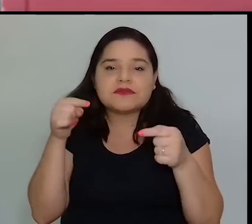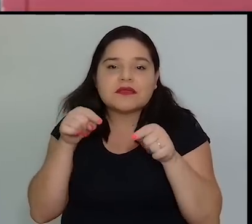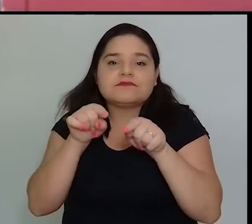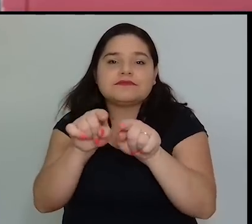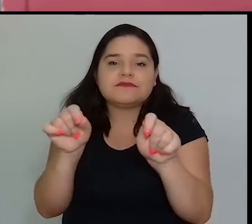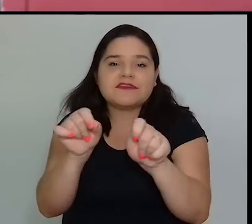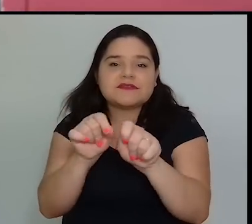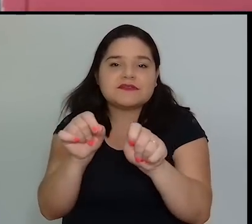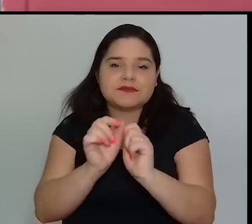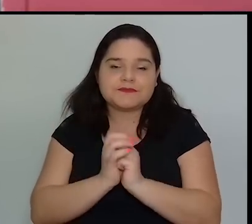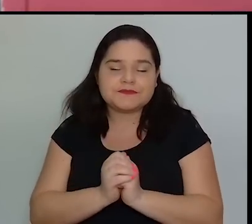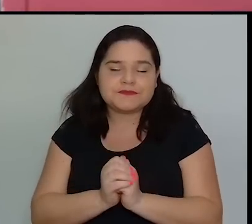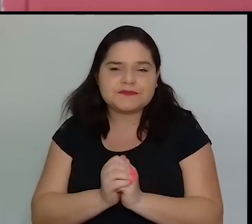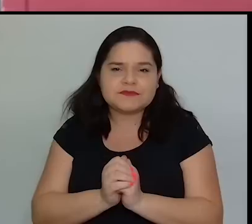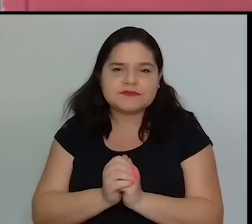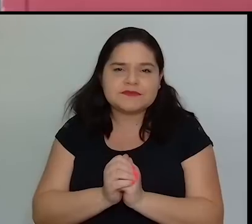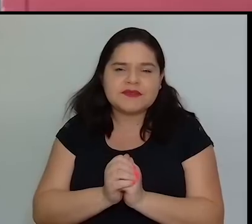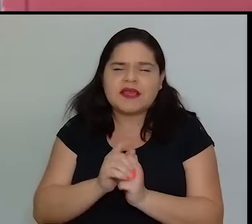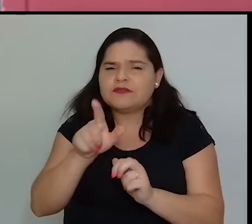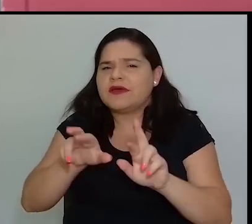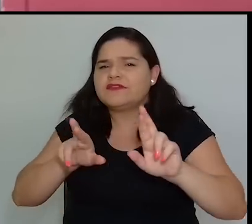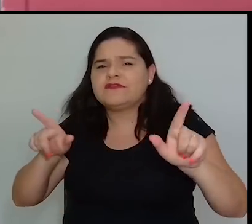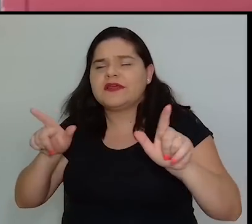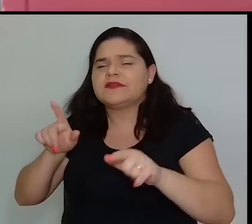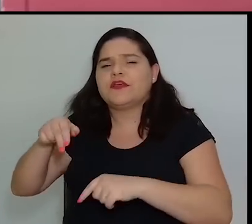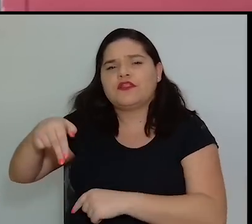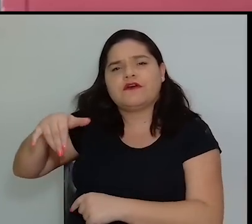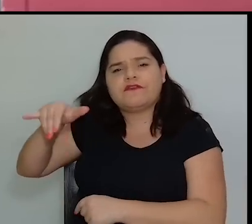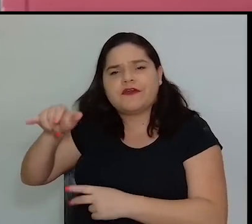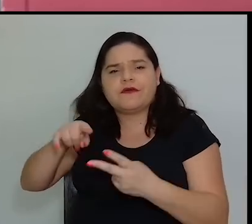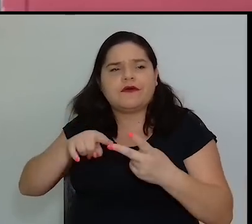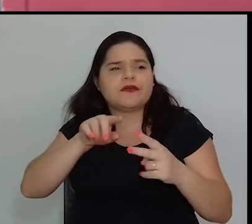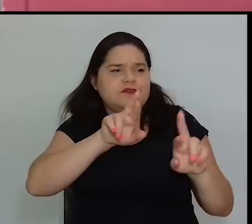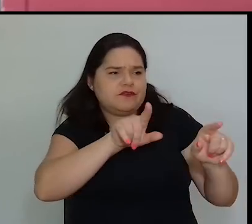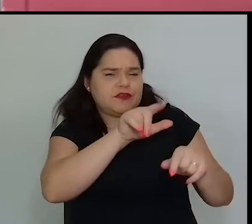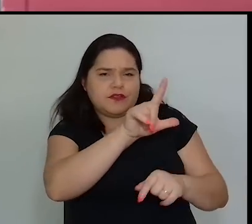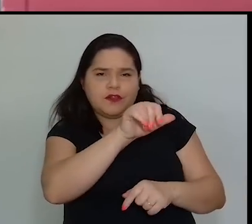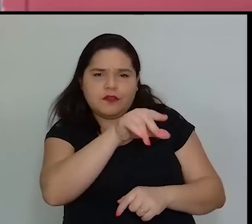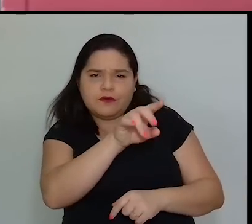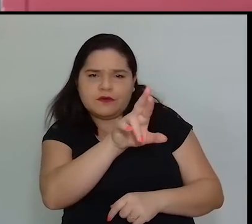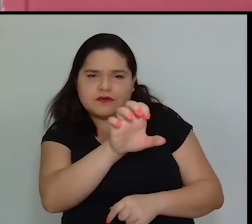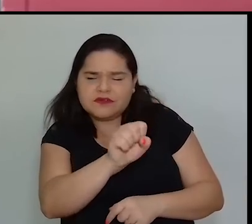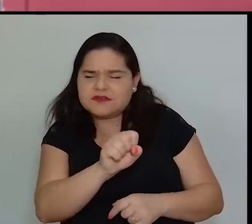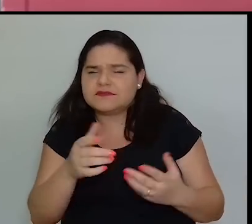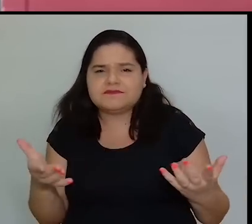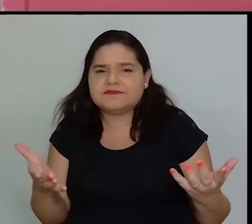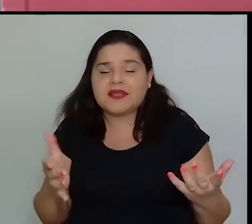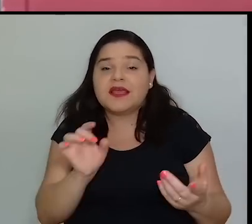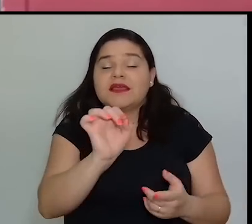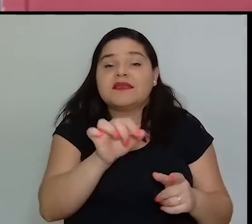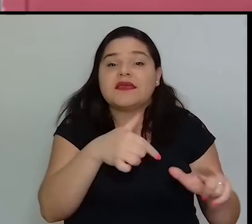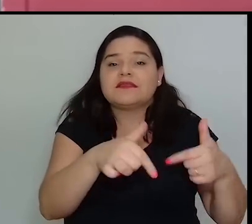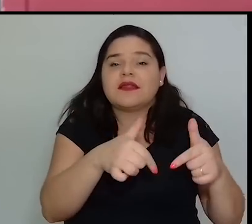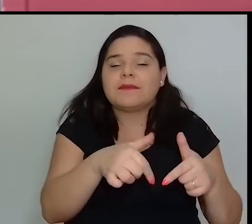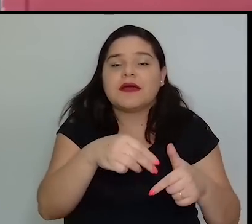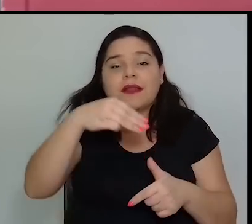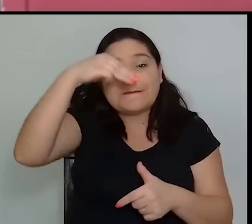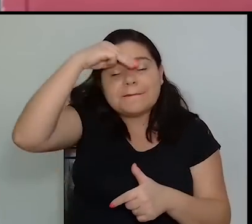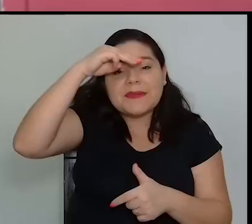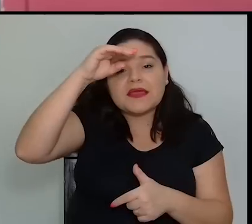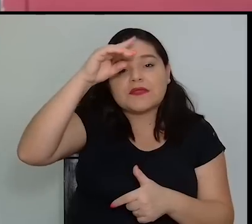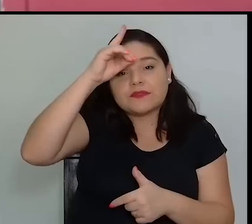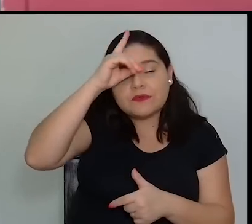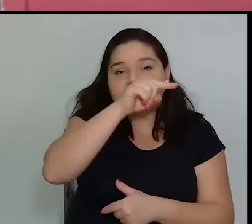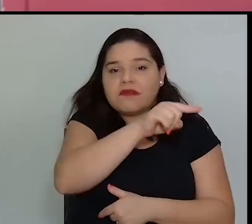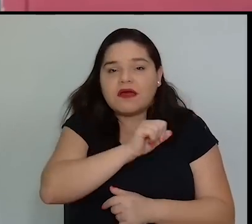isso não é diferente não isso não é diferente de Nova York quando fala do do Gueto de Nova York quem é que trabalha no McDonald's limpando